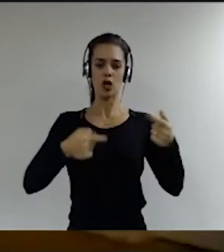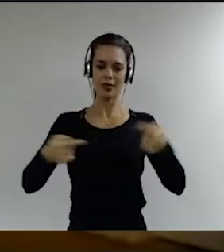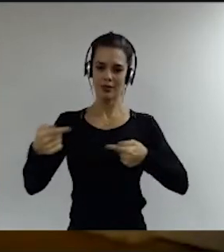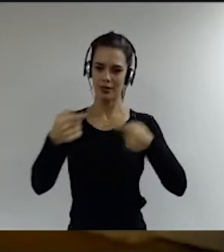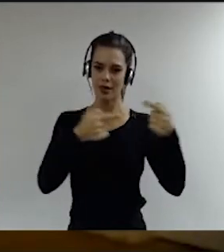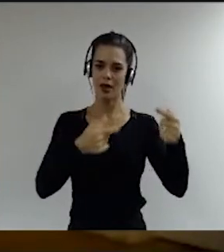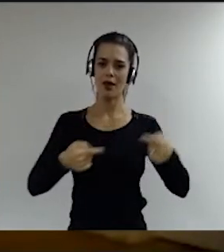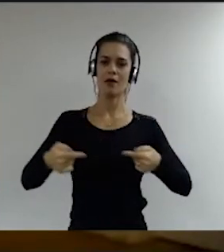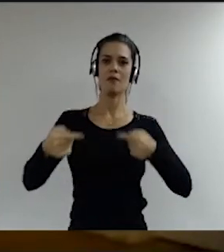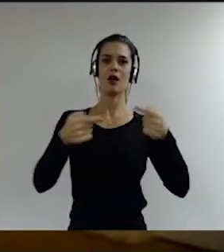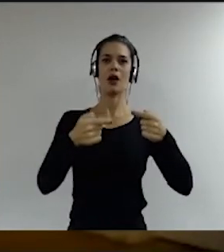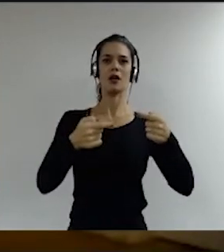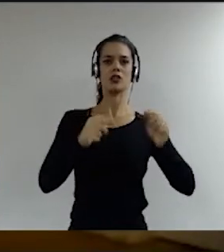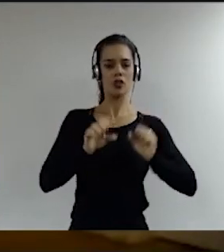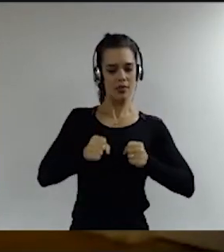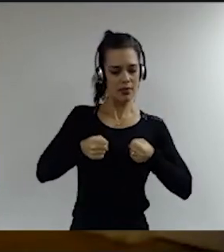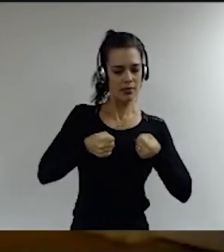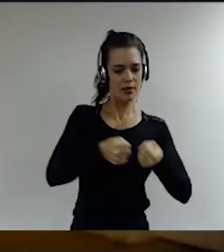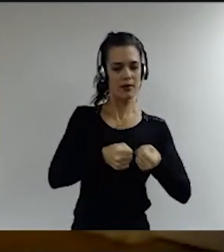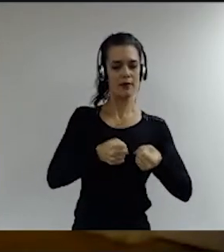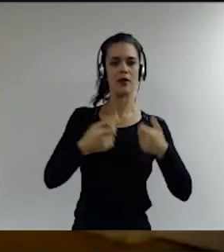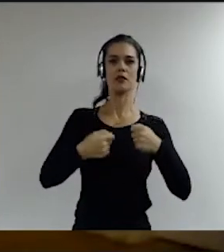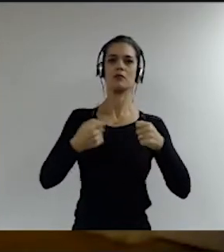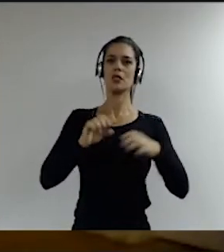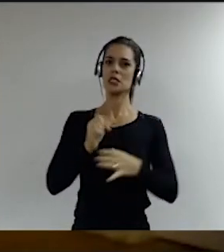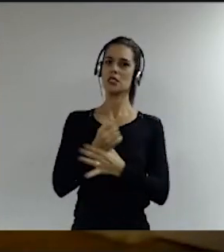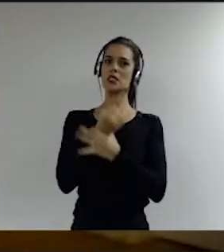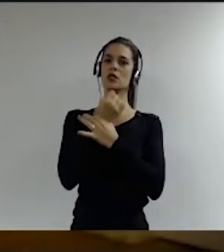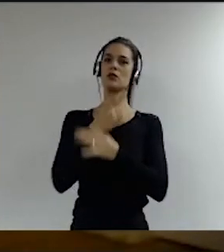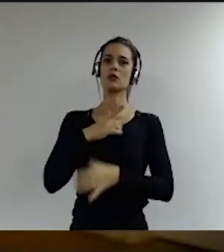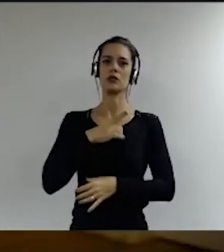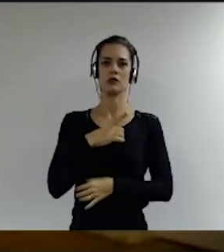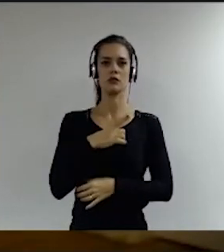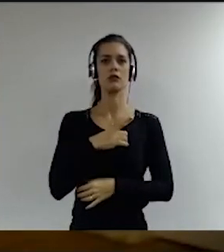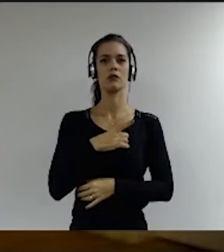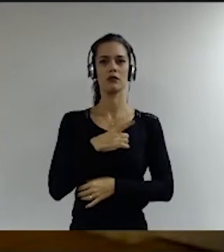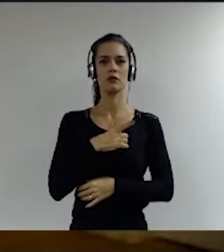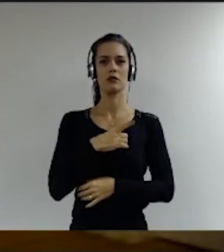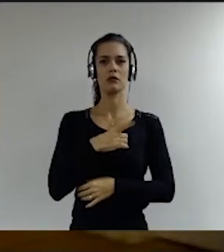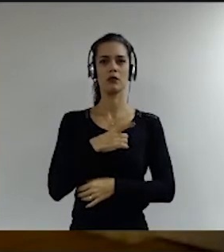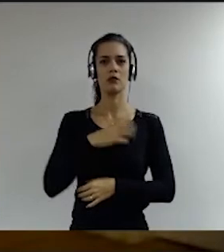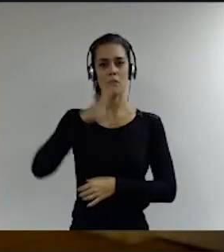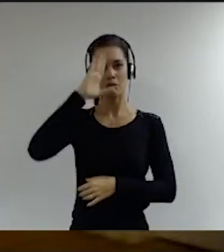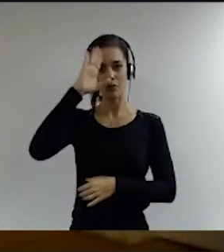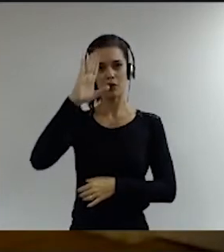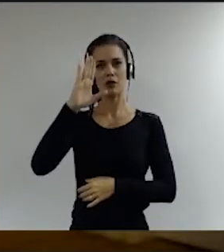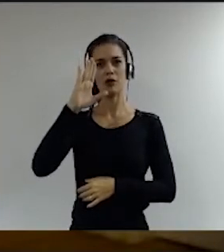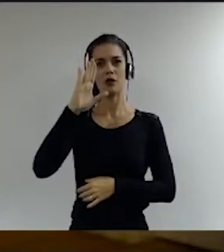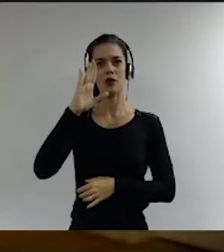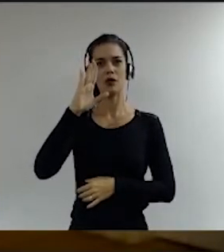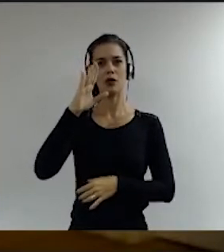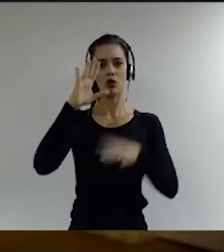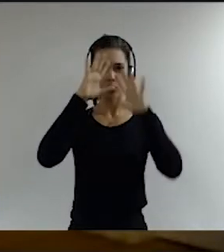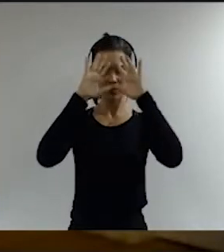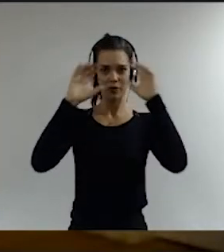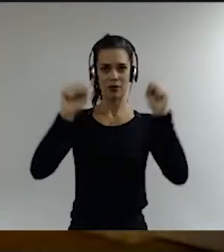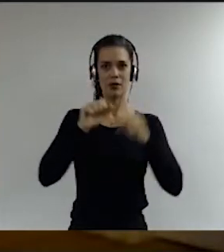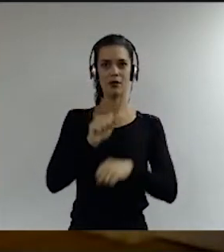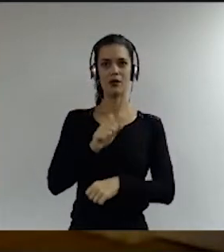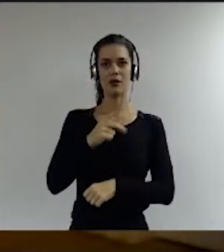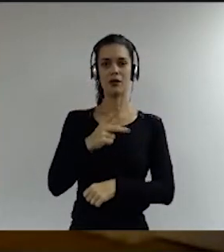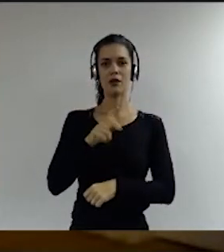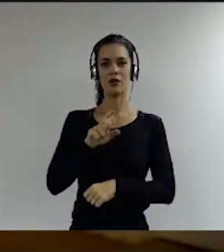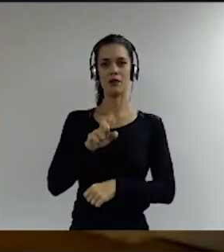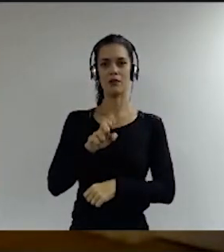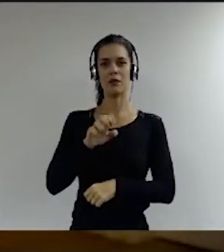contraditório, sejam asseguradas nesses julgamentos, principalmente nos tribunais de apelação, no Superior Tribunal de Justiça,